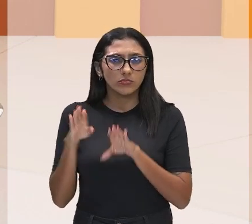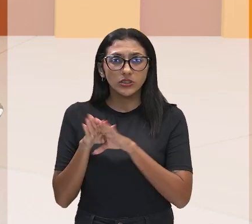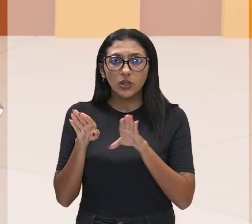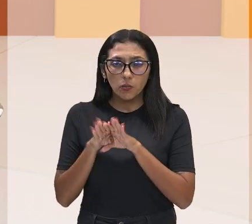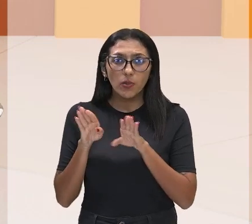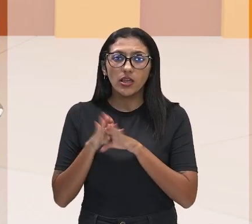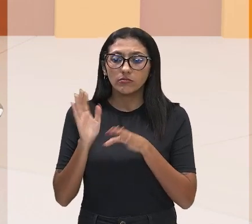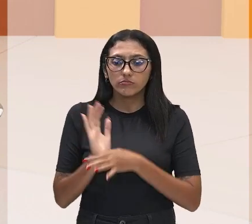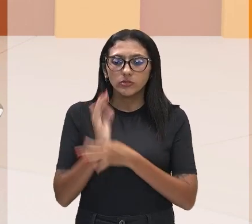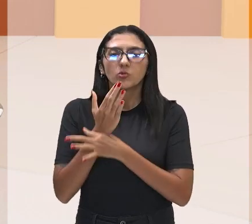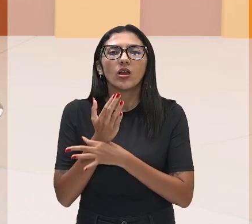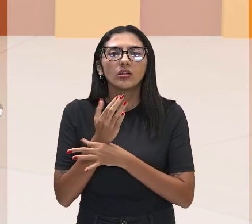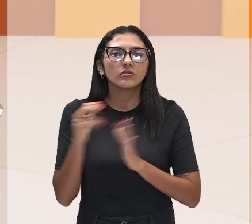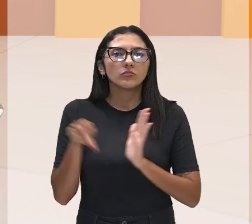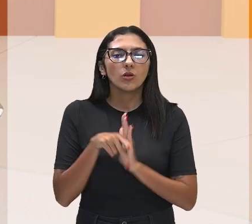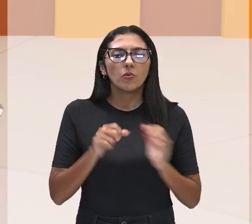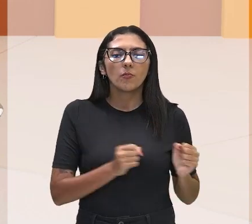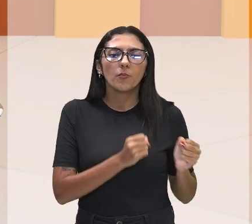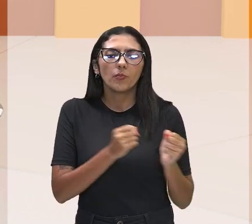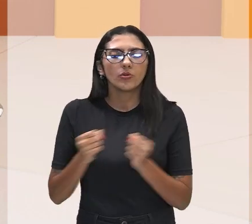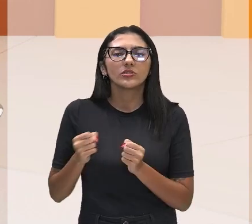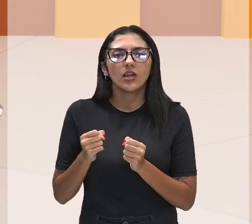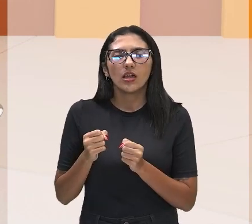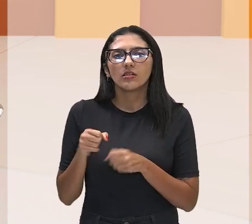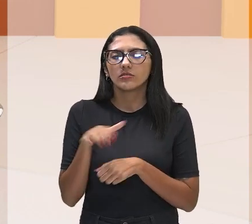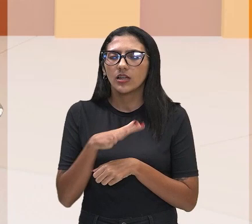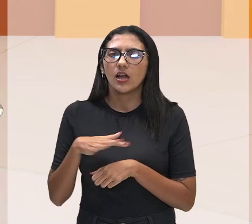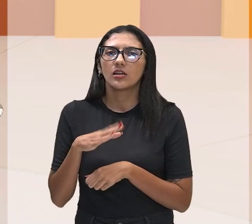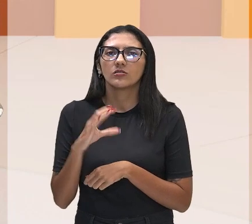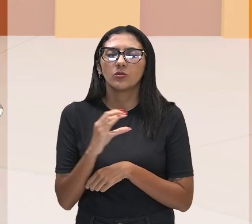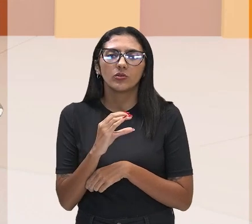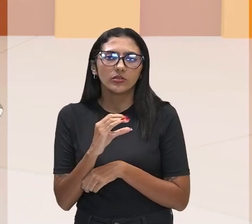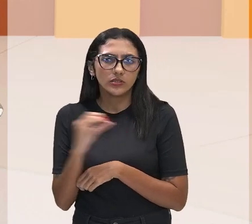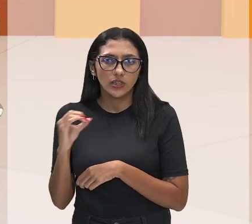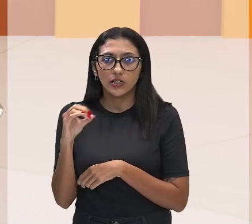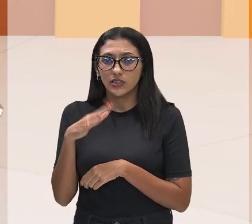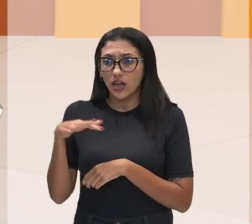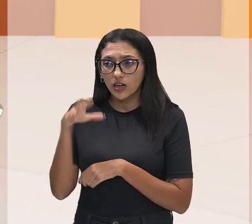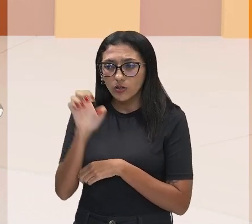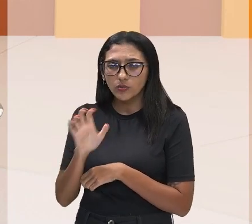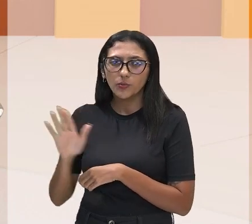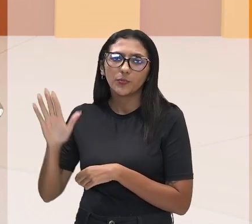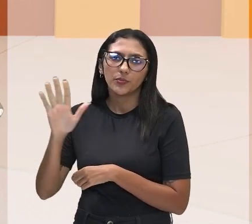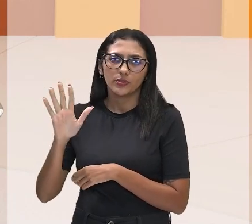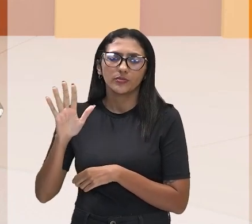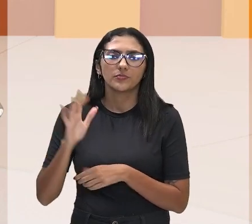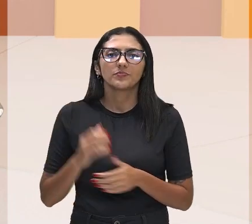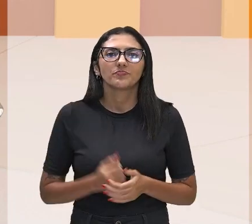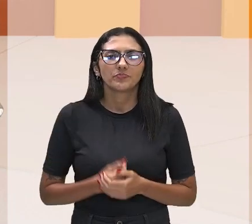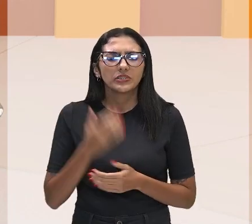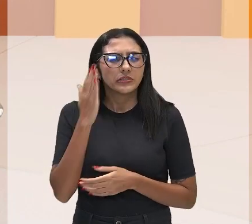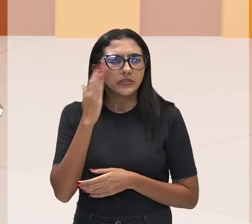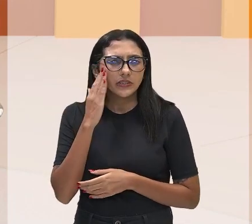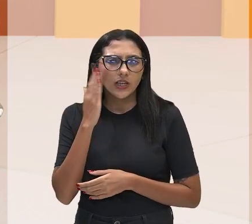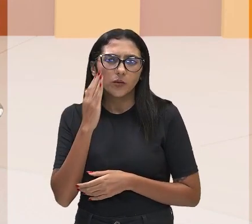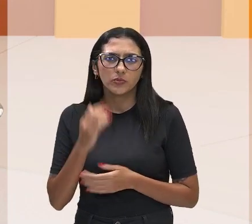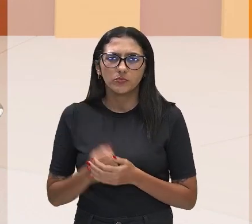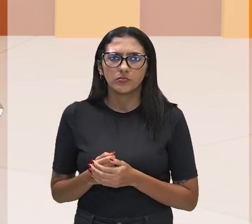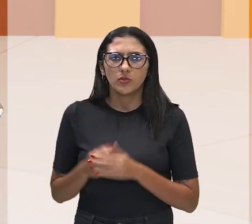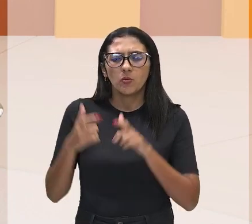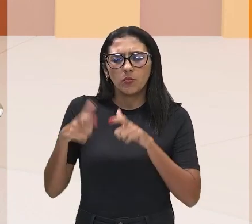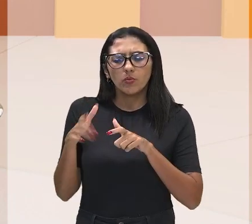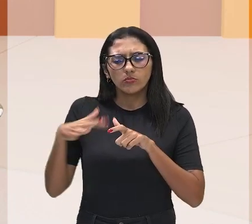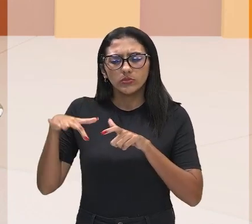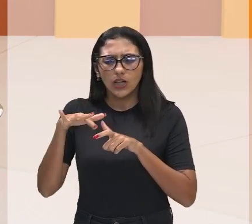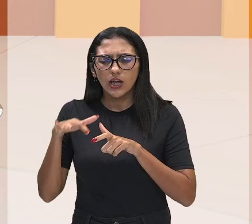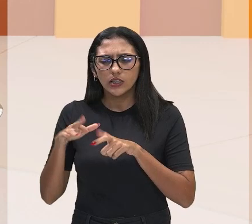né, em relação à região oriental aí do continente europeu, tá? Lembrando que uma parte da Rússia faz parte do continente